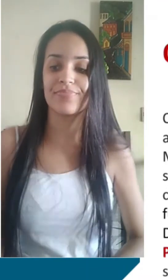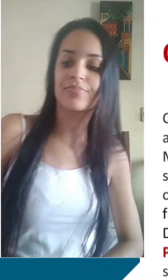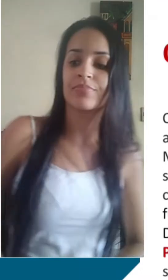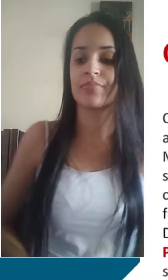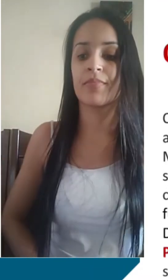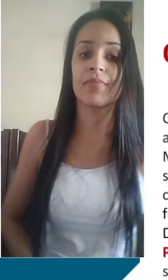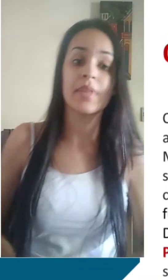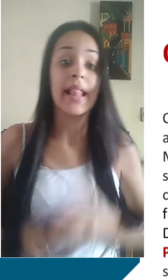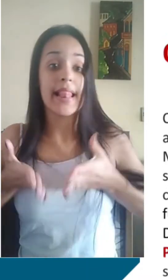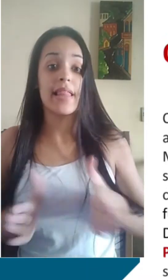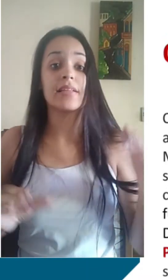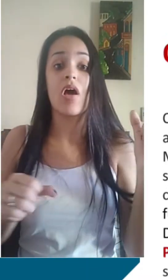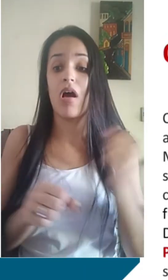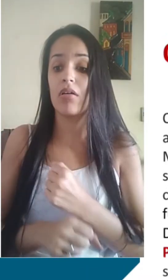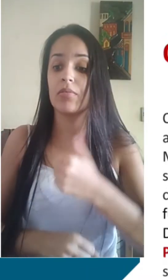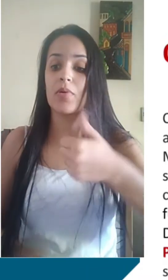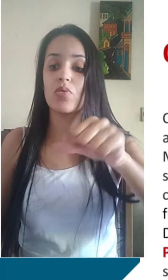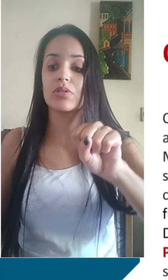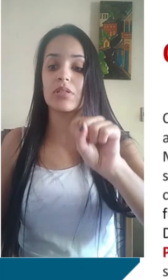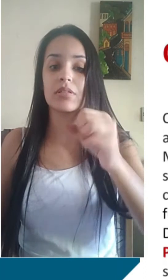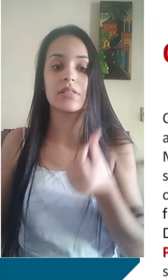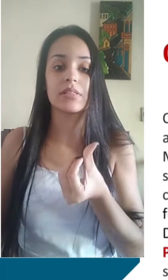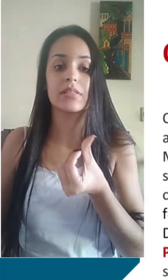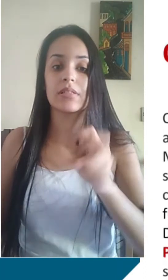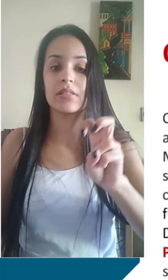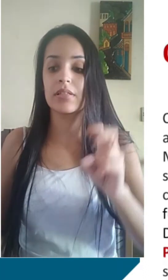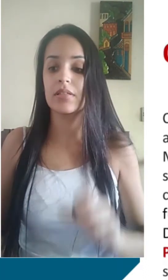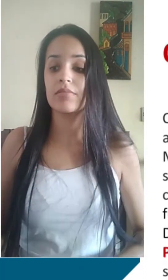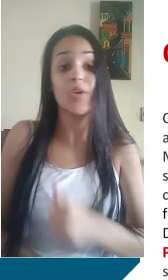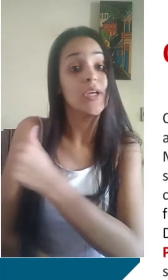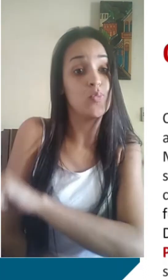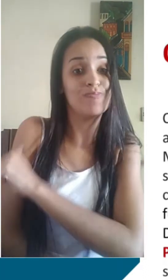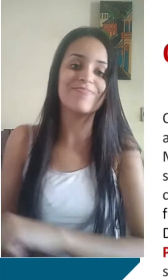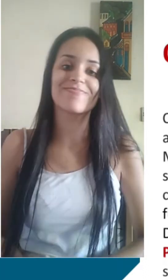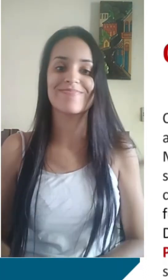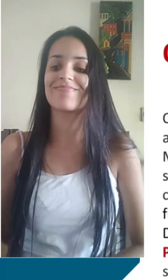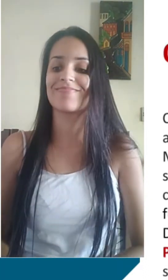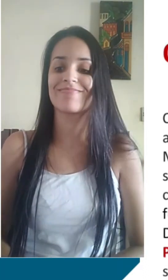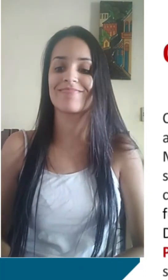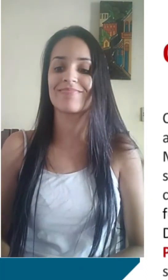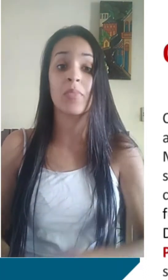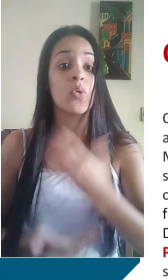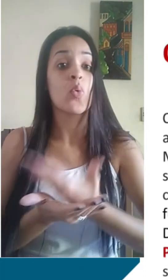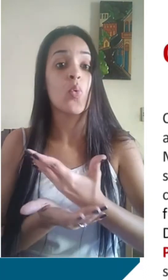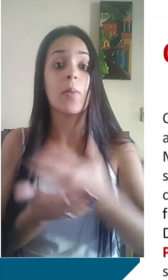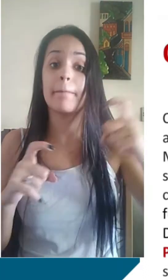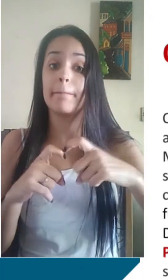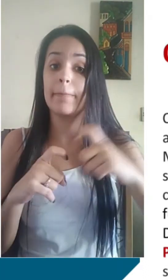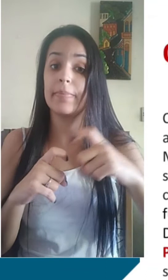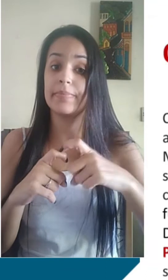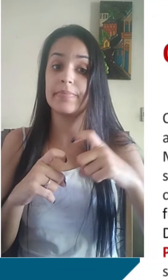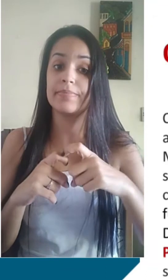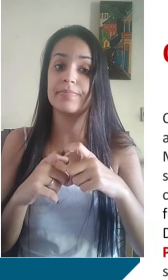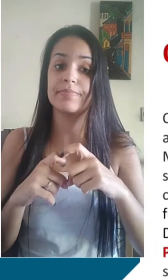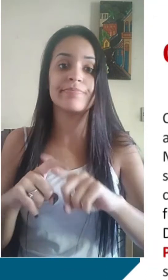de 1865 na cidade do Rio de Janeiro. Estudou medicina, porém interrompeu o curso